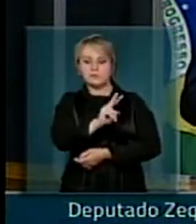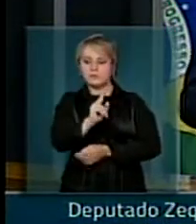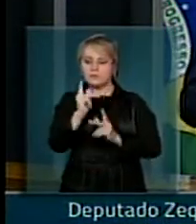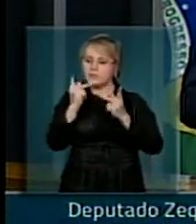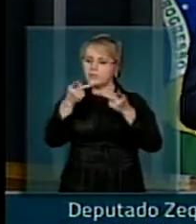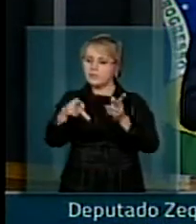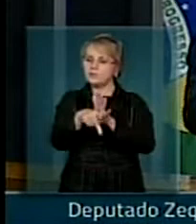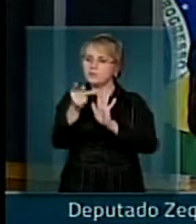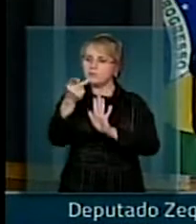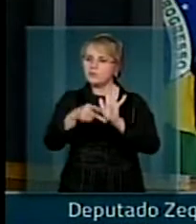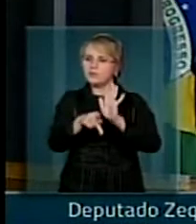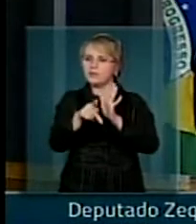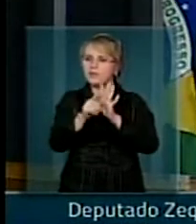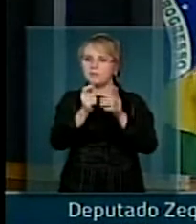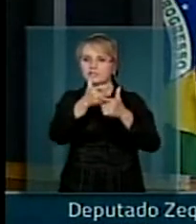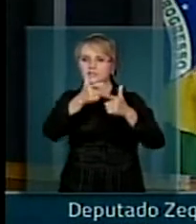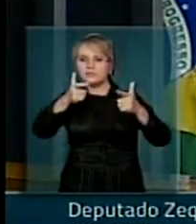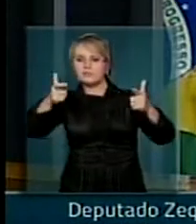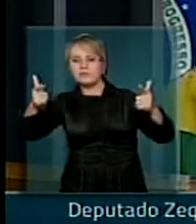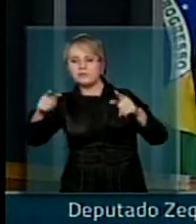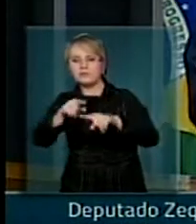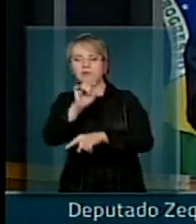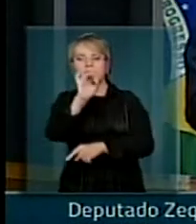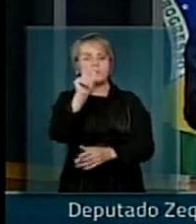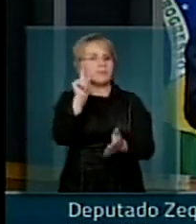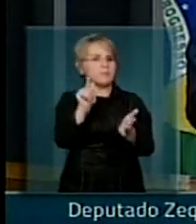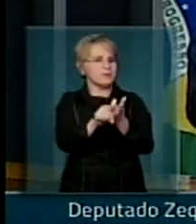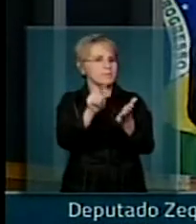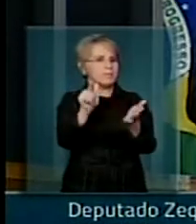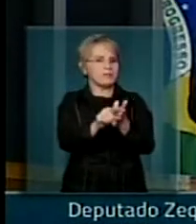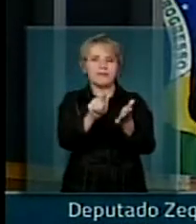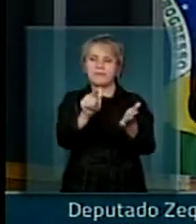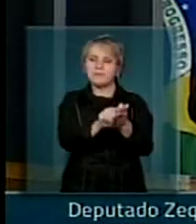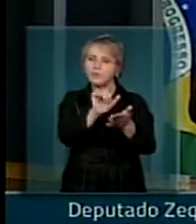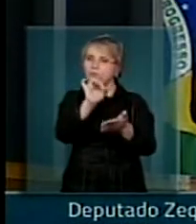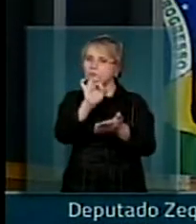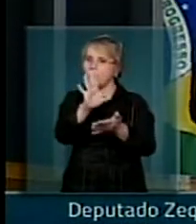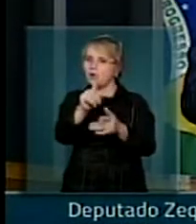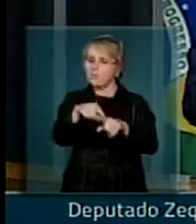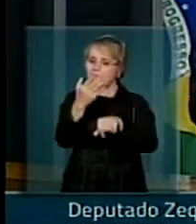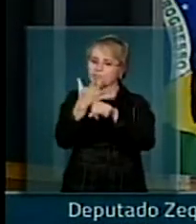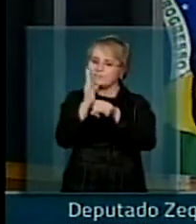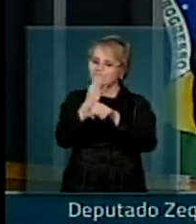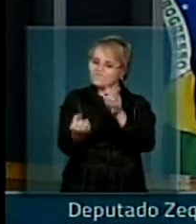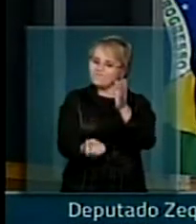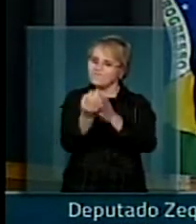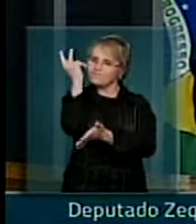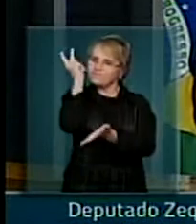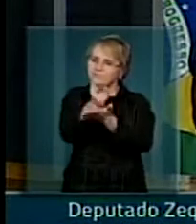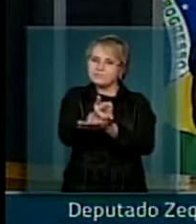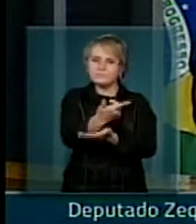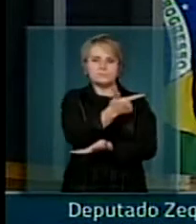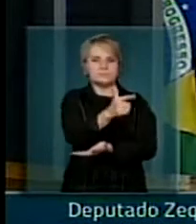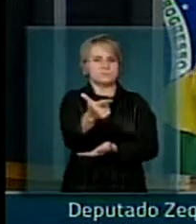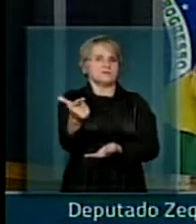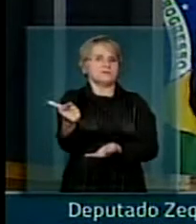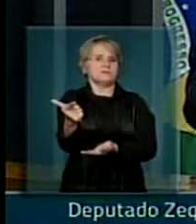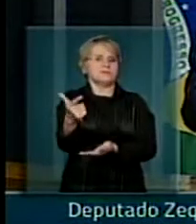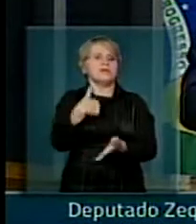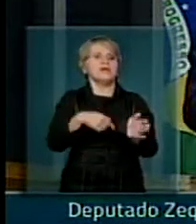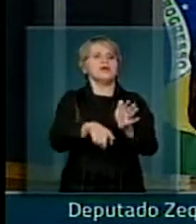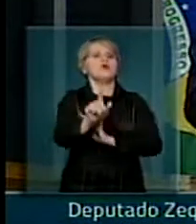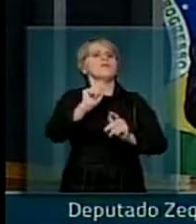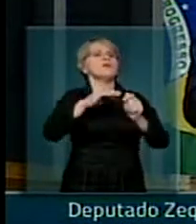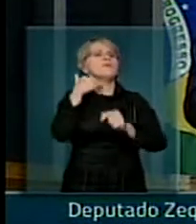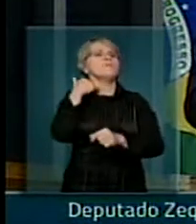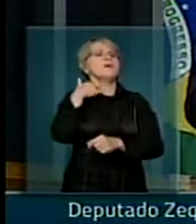que nunca sai do papel, que nunca é colocado em prática, como também o o Banco tem para implantar em